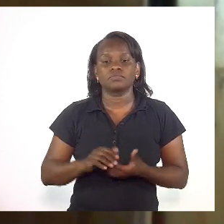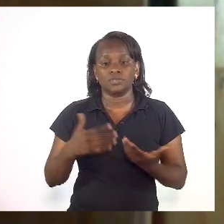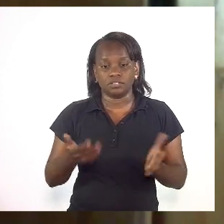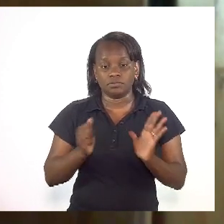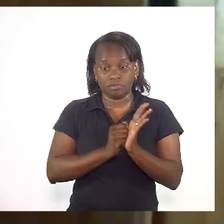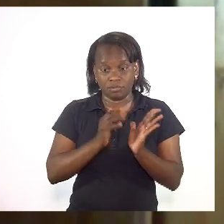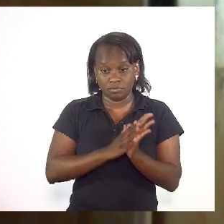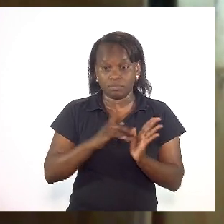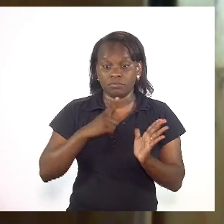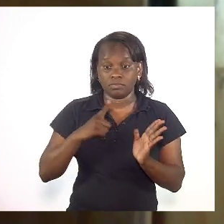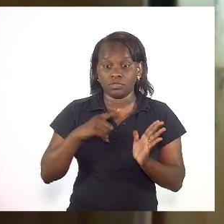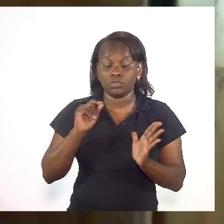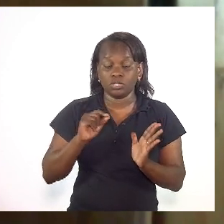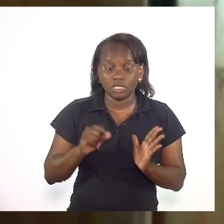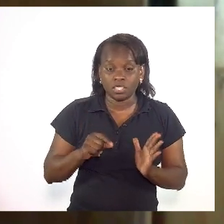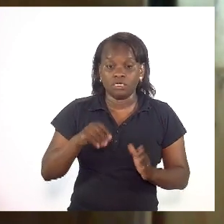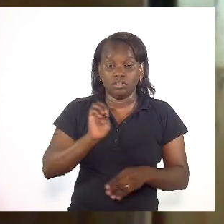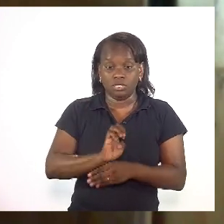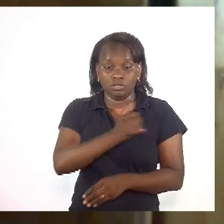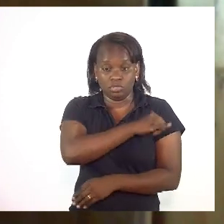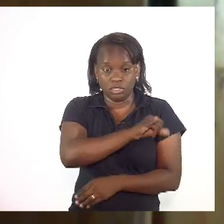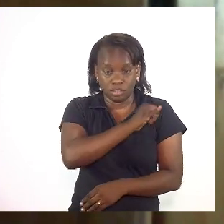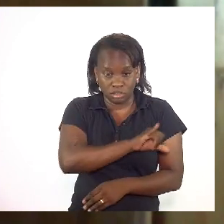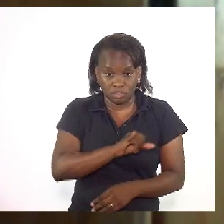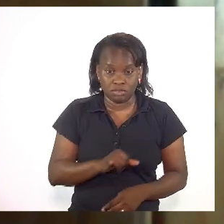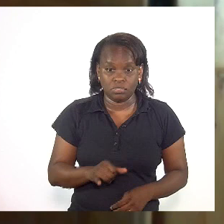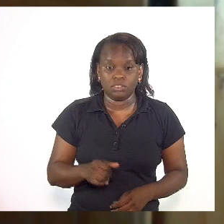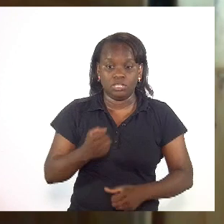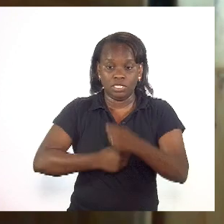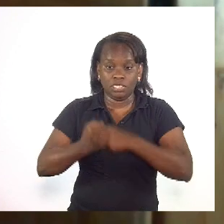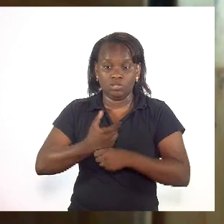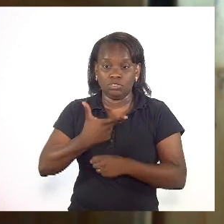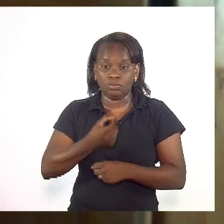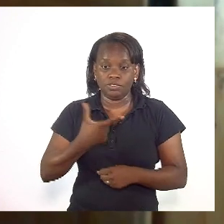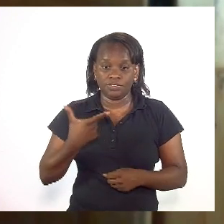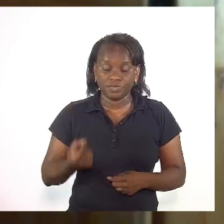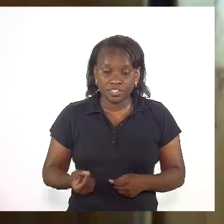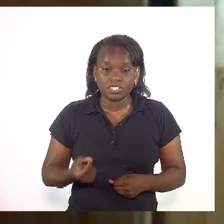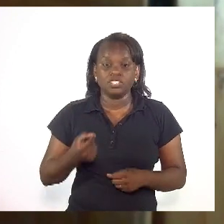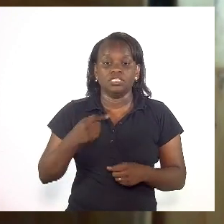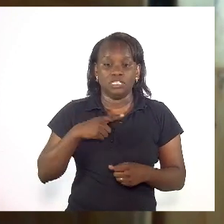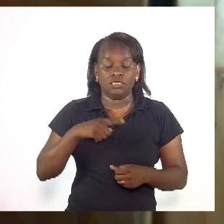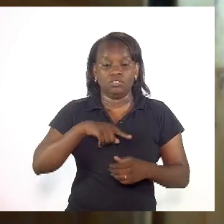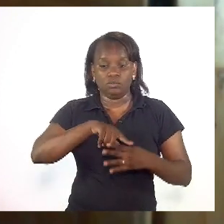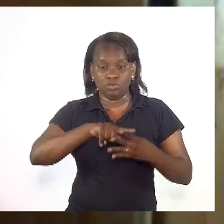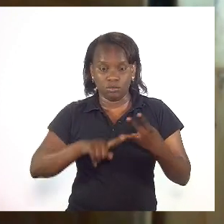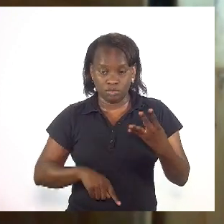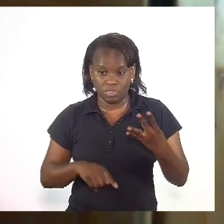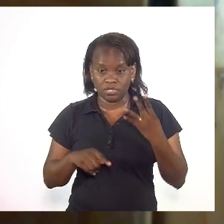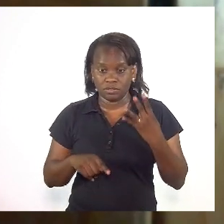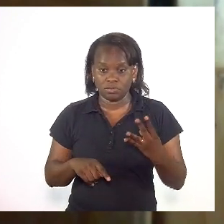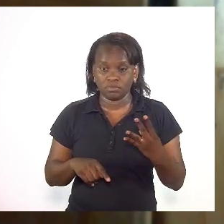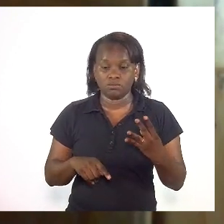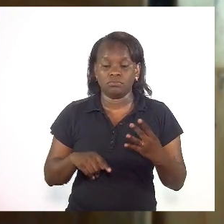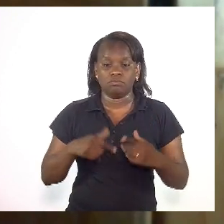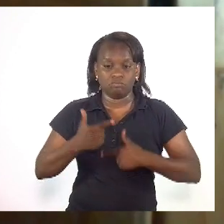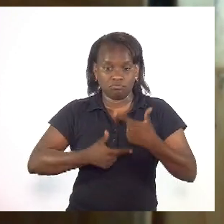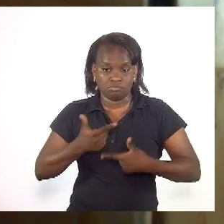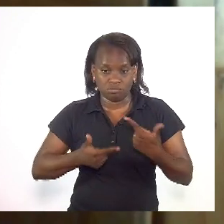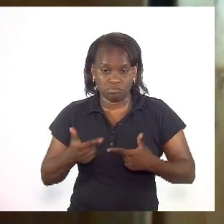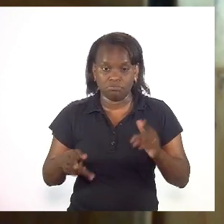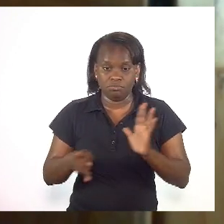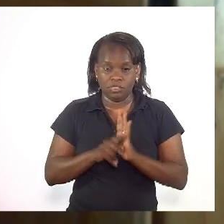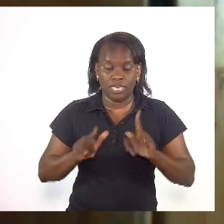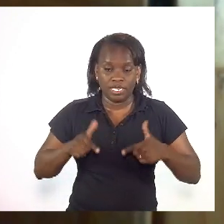Registre-se que o Estado do Rio de Janeiro teve, no ano de 2020, 4 operações, né, função das